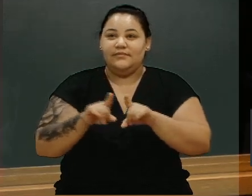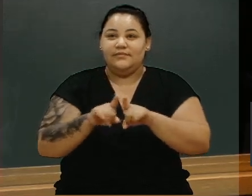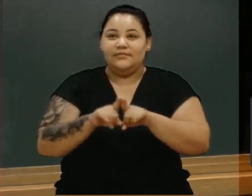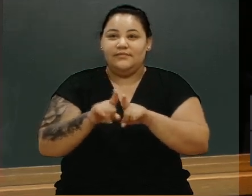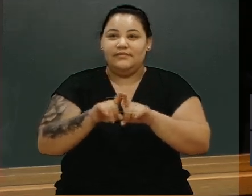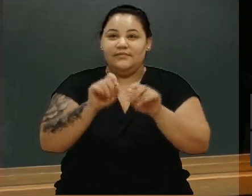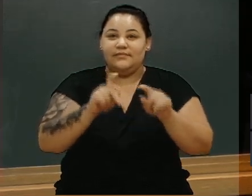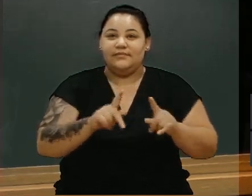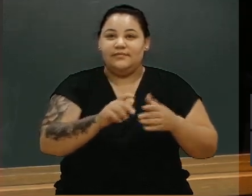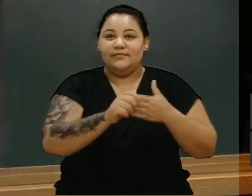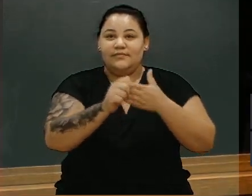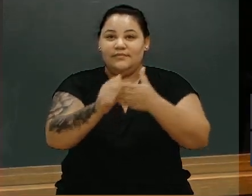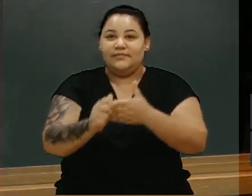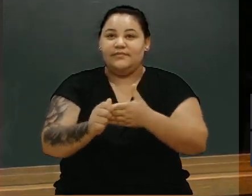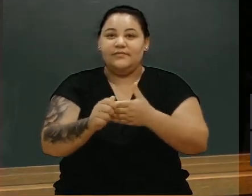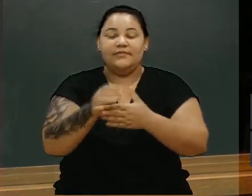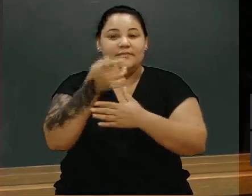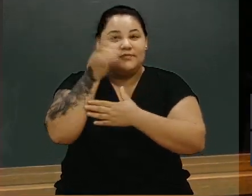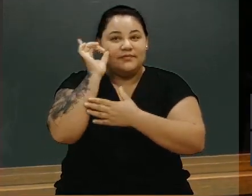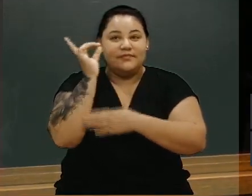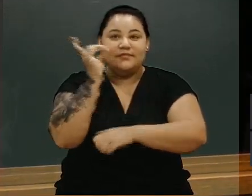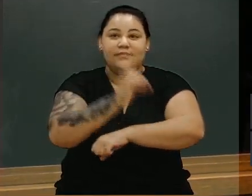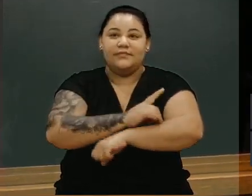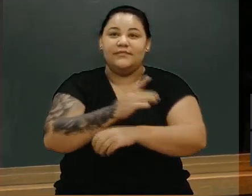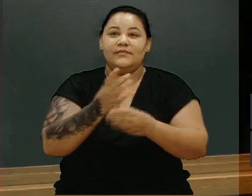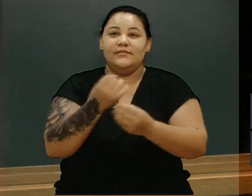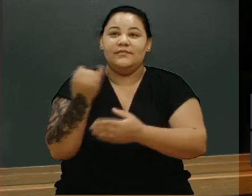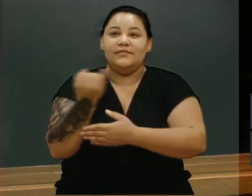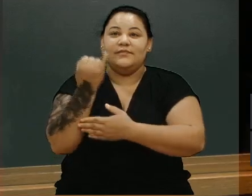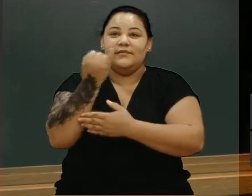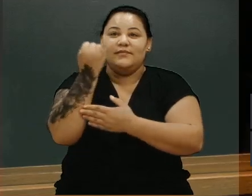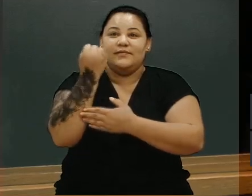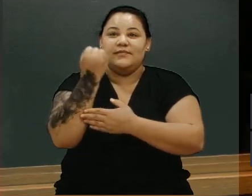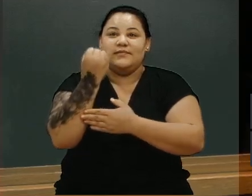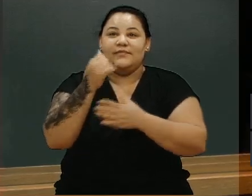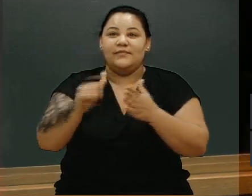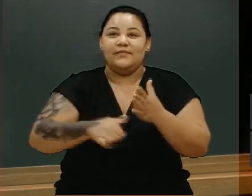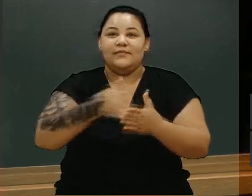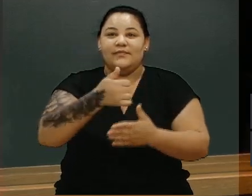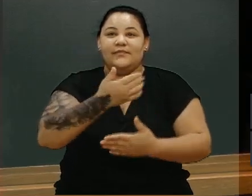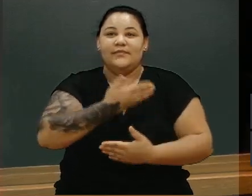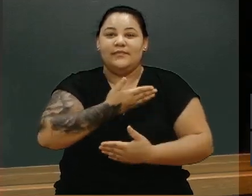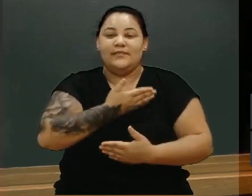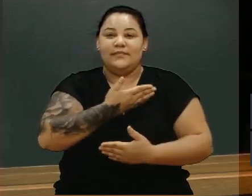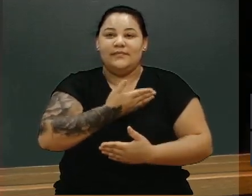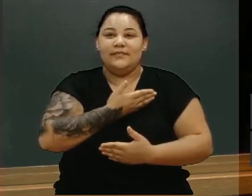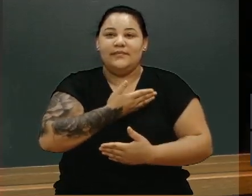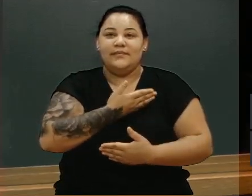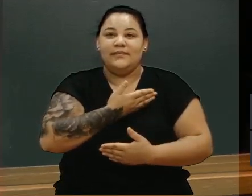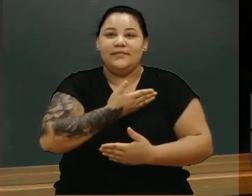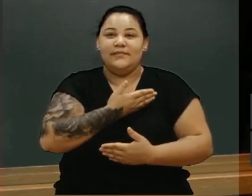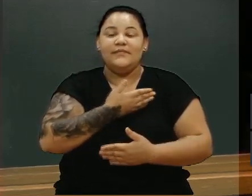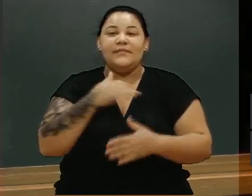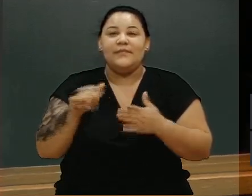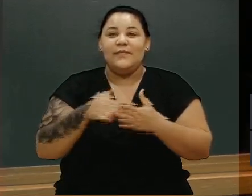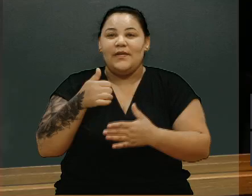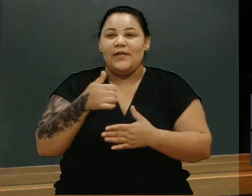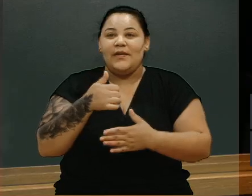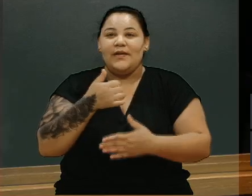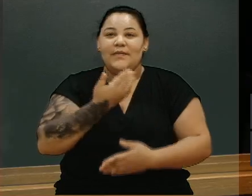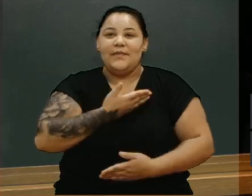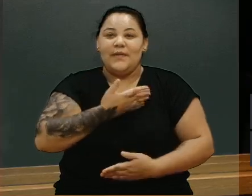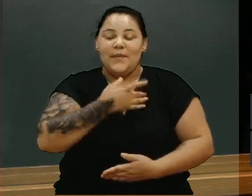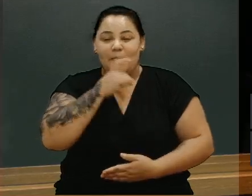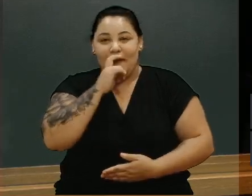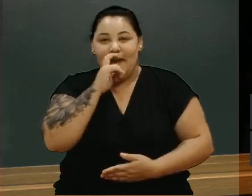redes sociais. Ontem foi um dia muito importante para mim. Uma das minhas melhores amigas foi mãe, um dos meus melhores amigos foi pai. Gente que acredita